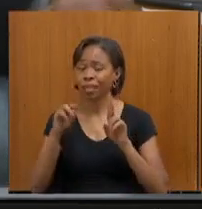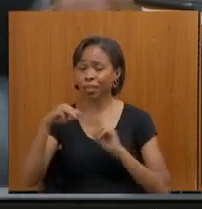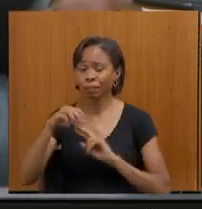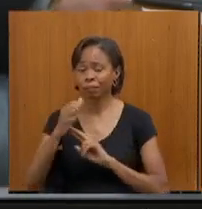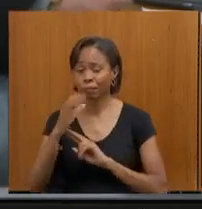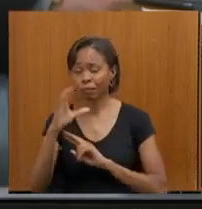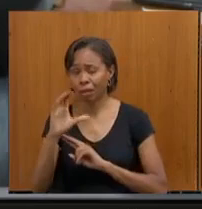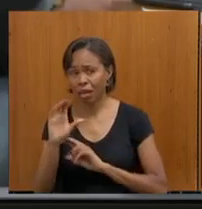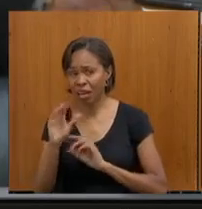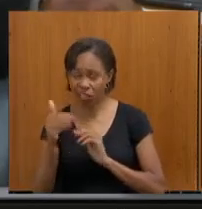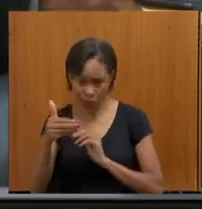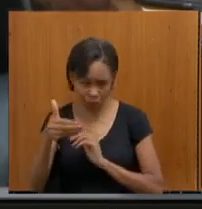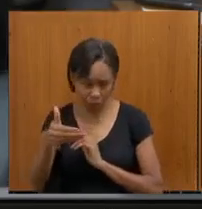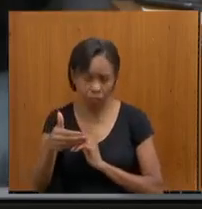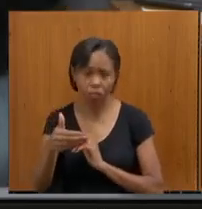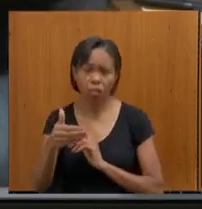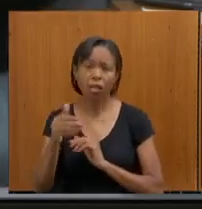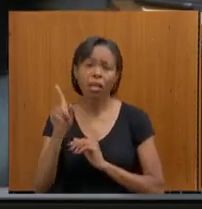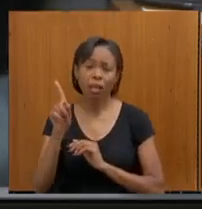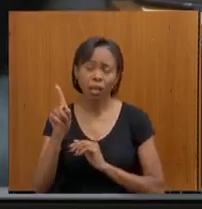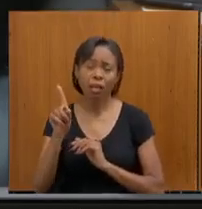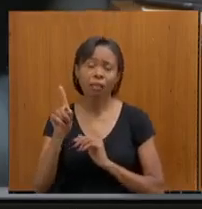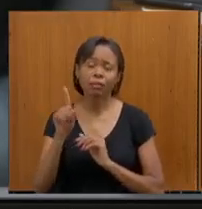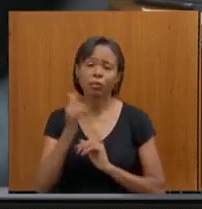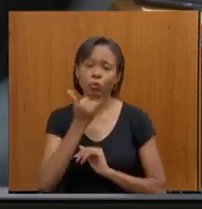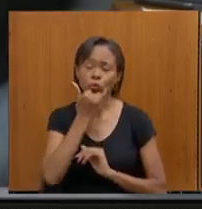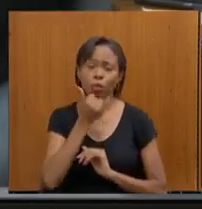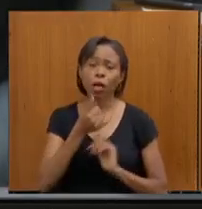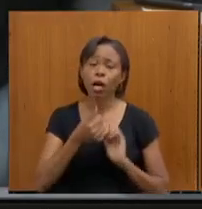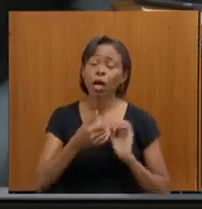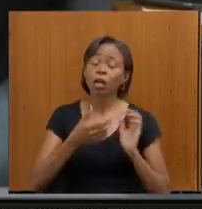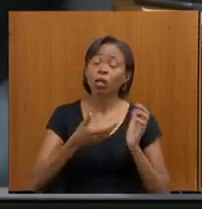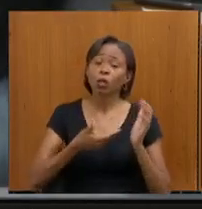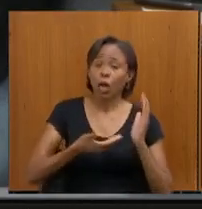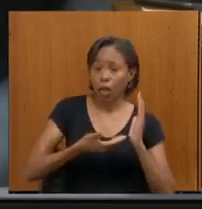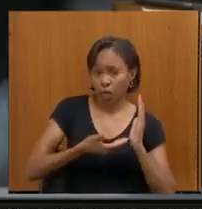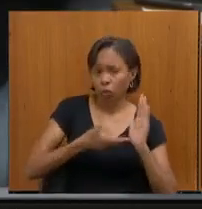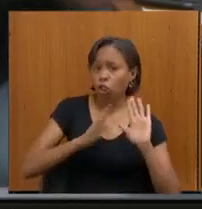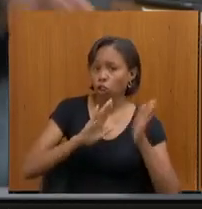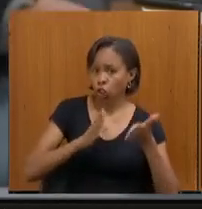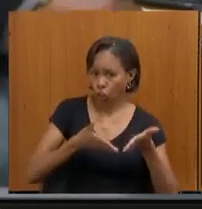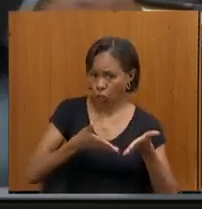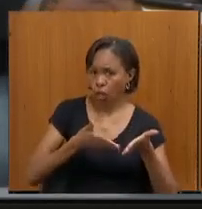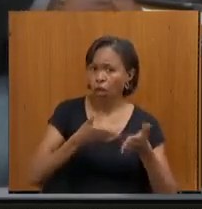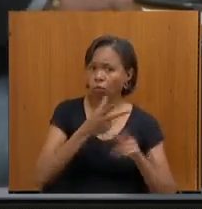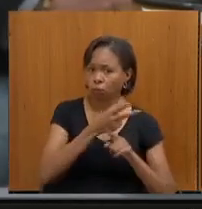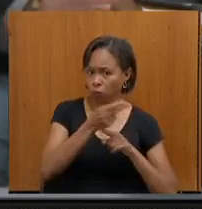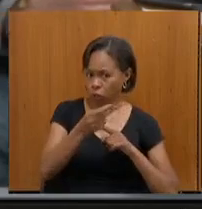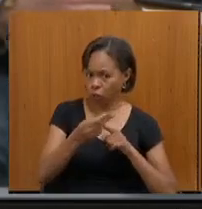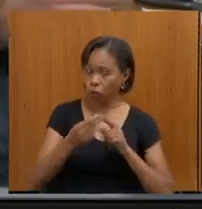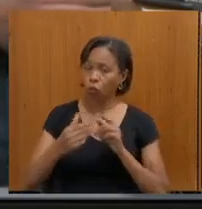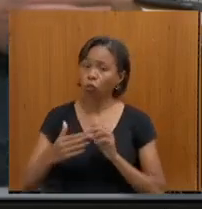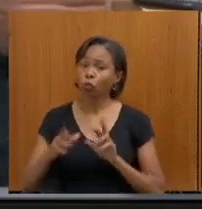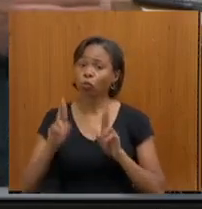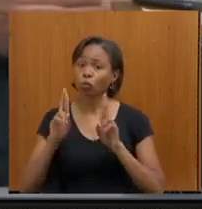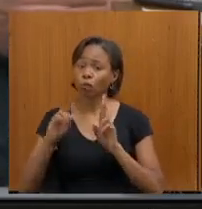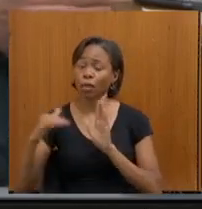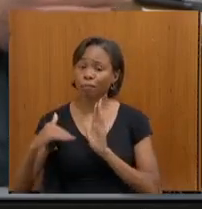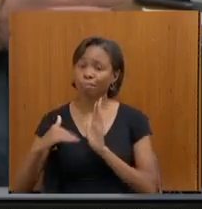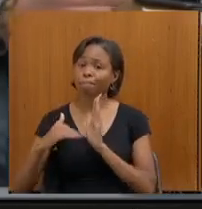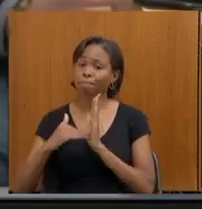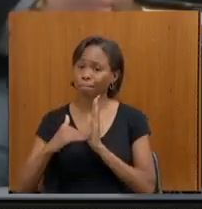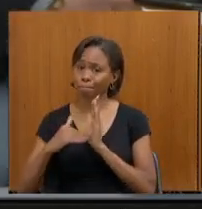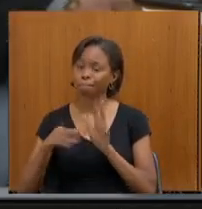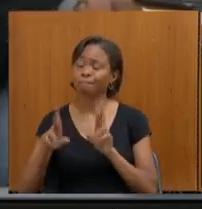do Senado para que a gente possa deve a segurança jurídica e realmente Meu sonho